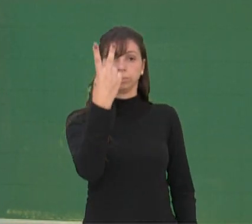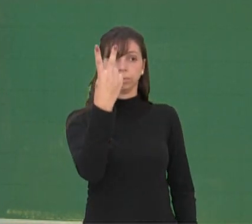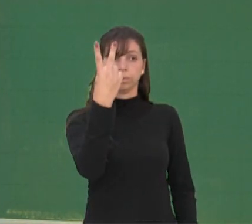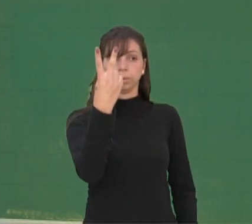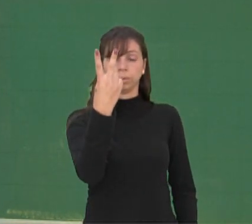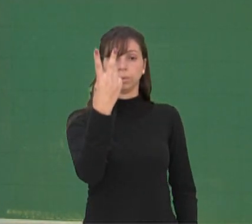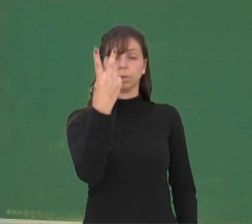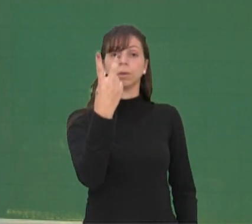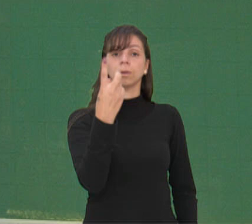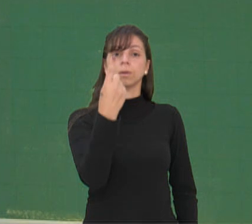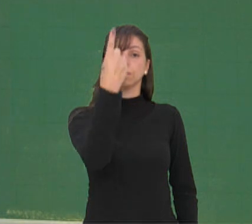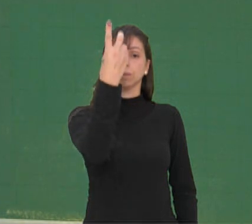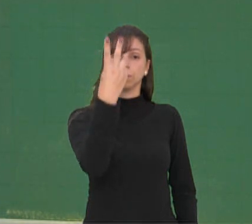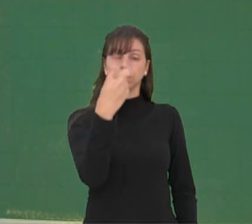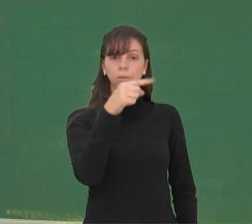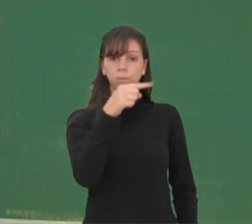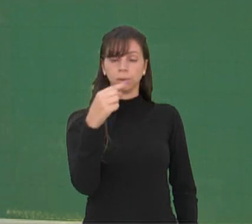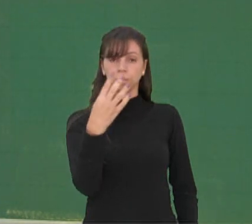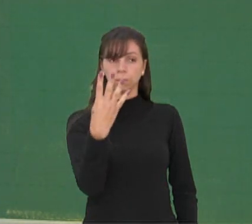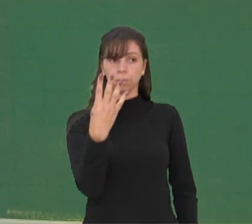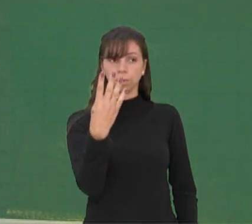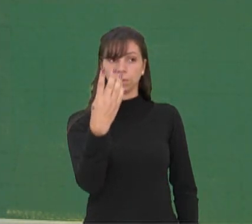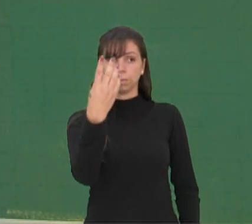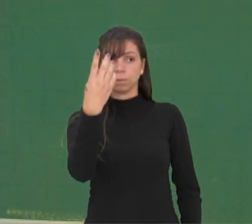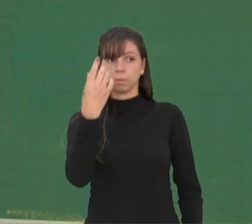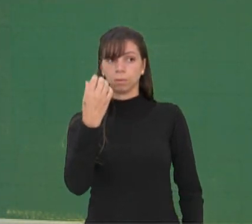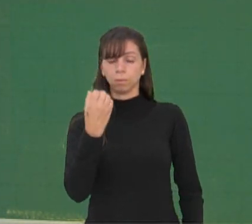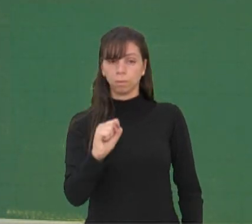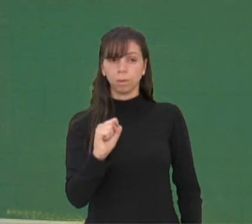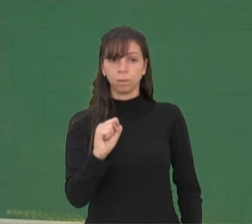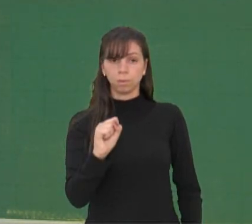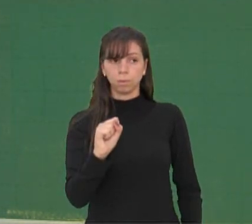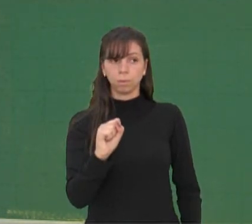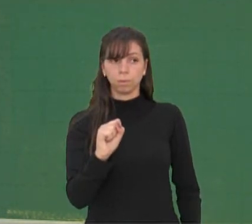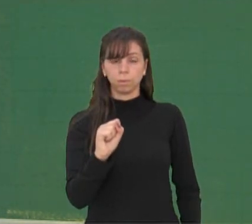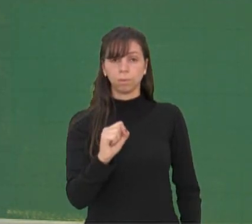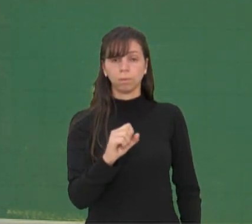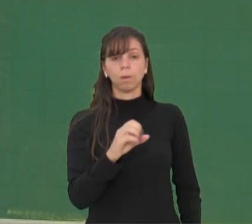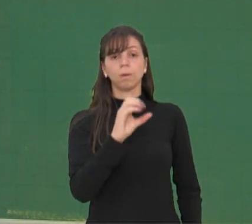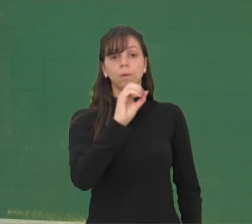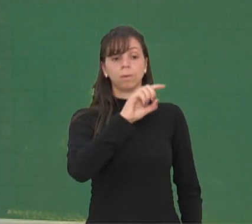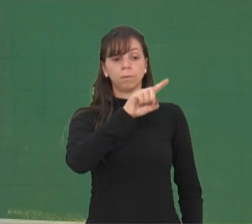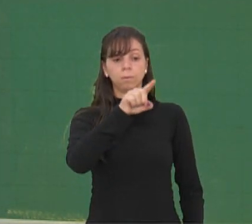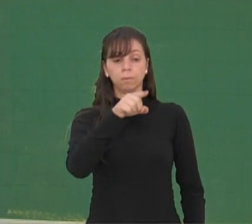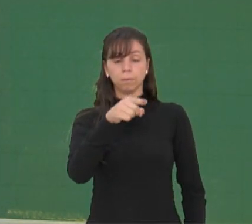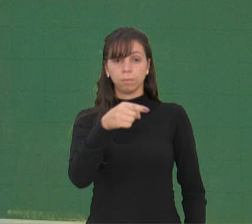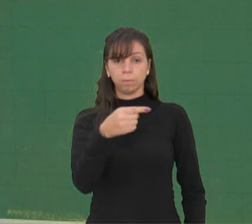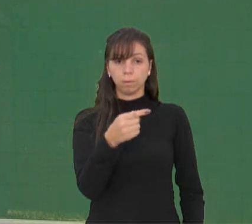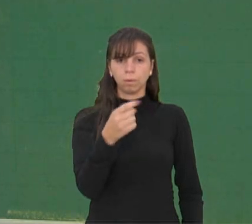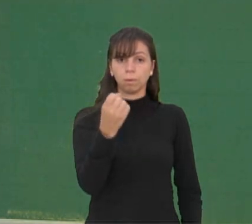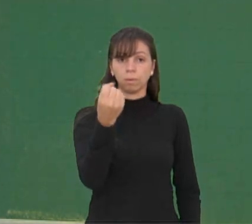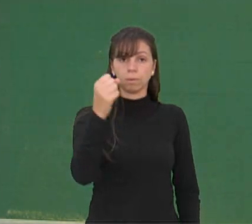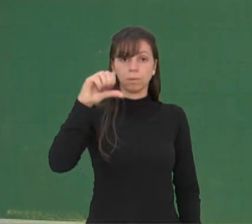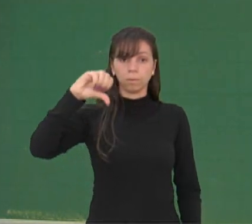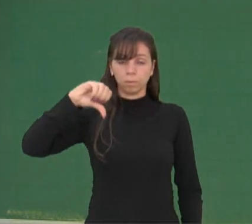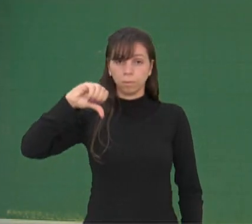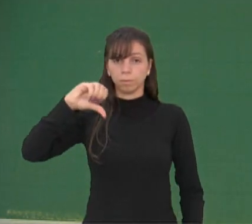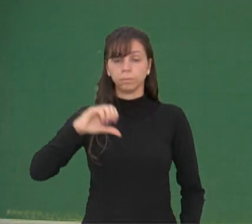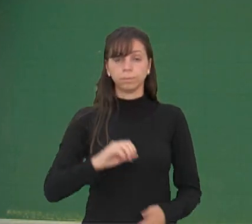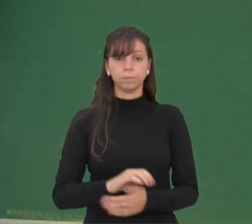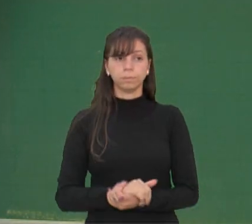8. E 1 menos 1, 0. Então, meu resultado é menos 0,89.